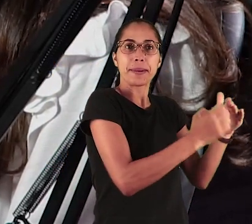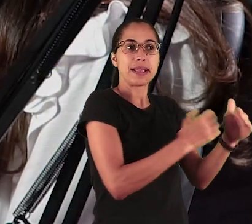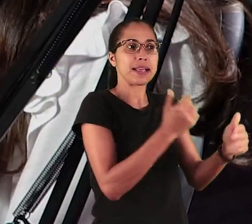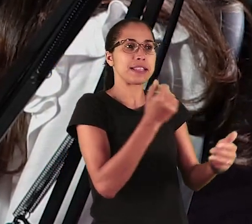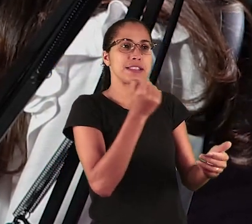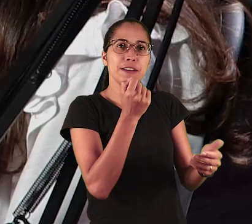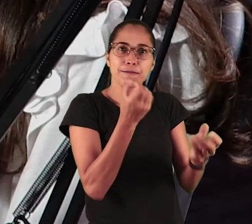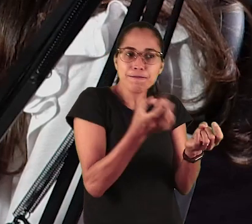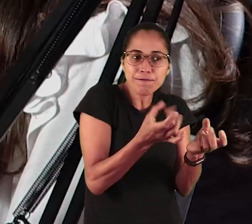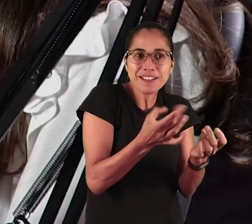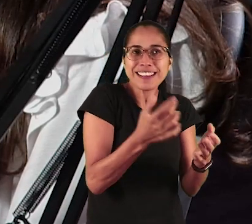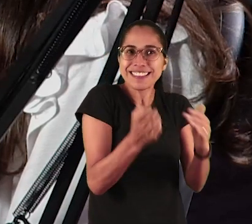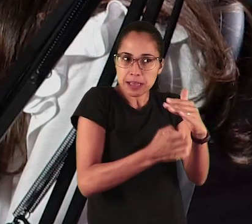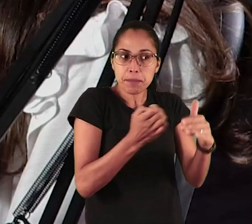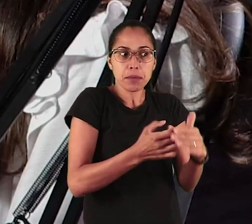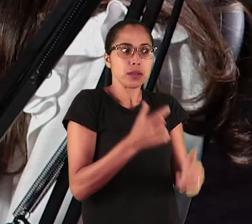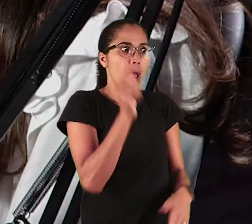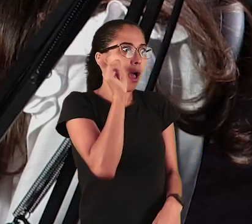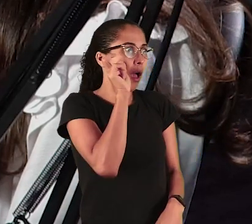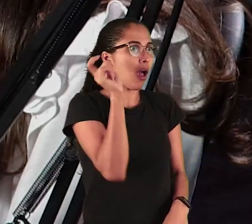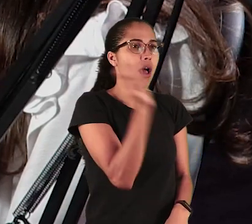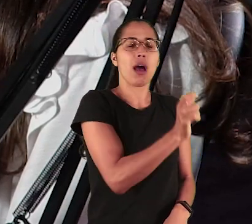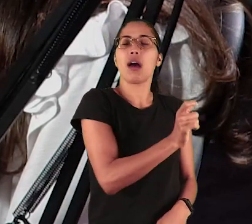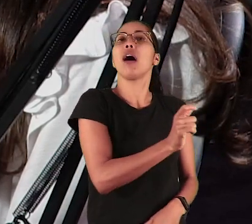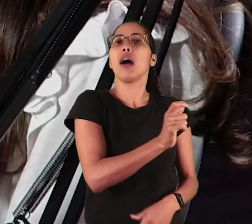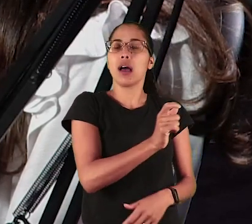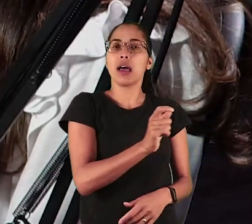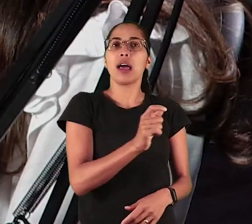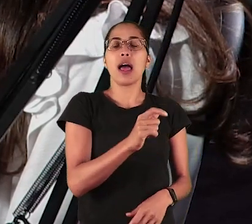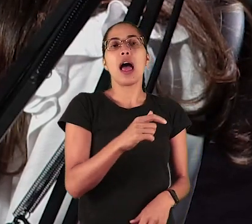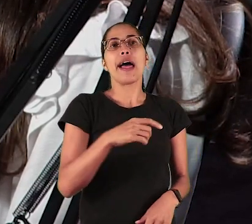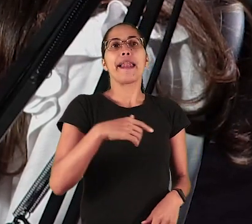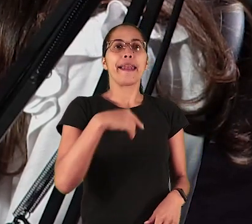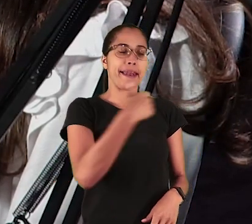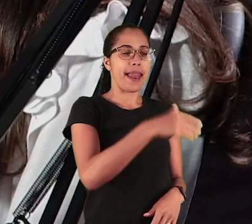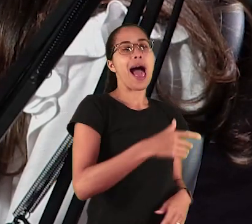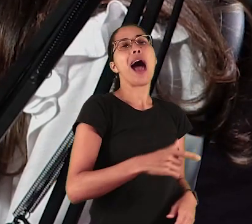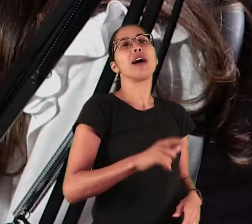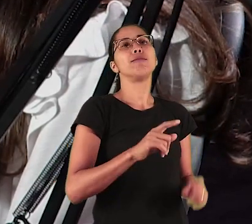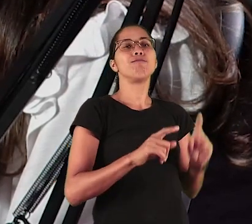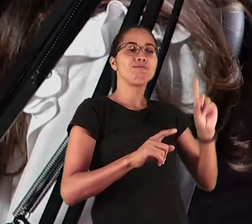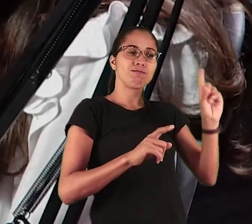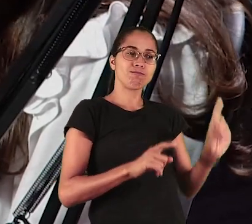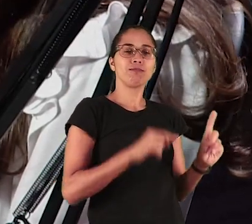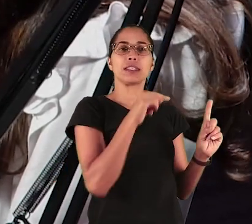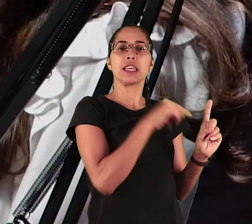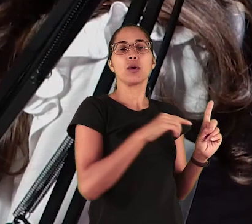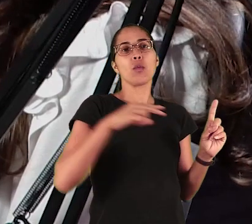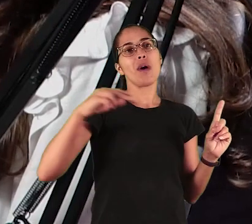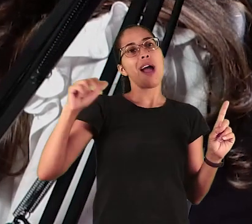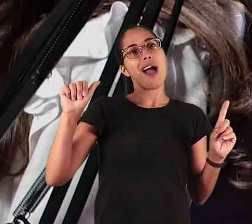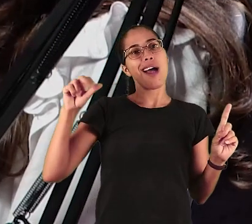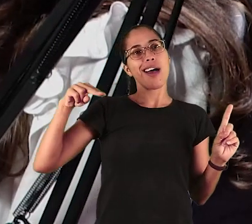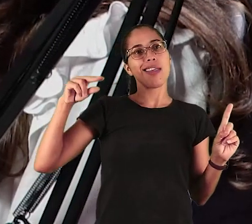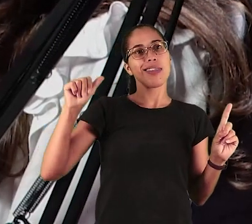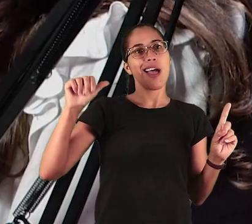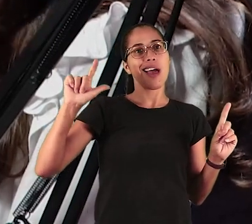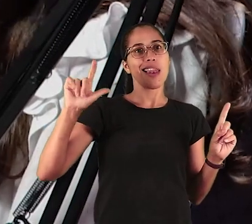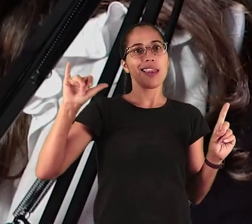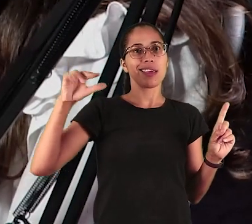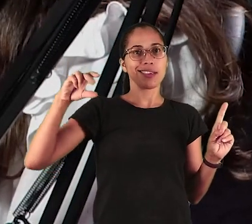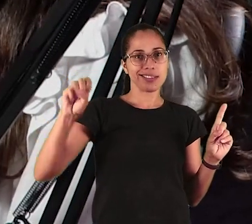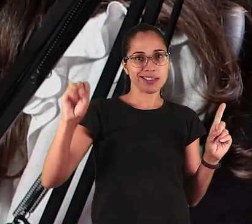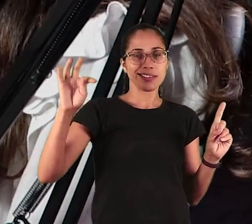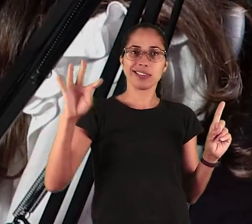enfim e aí eu acabei indo é para investimento Então minha primeira posição assim efetivada como analista foi Banking